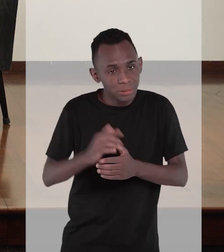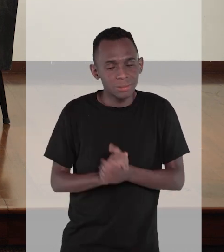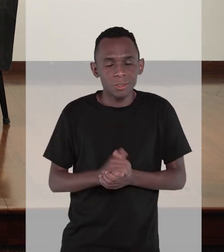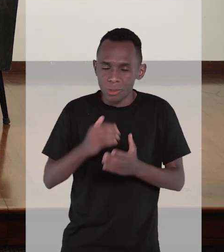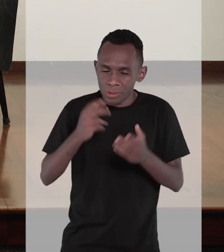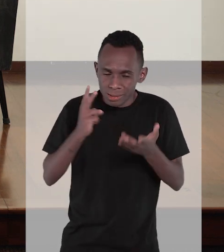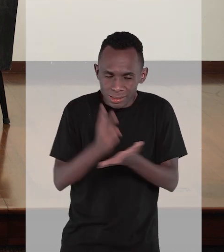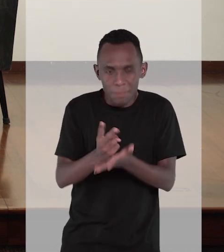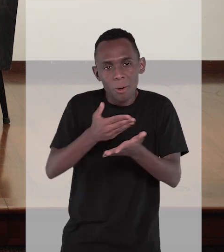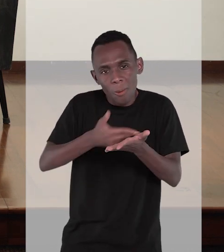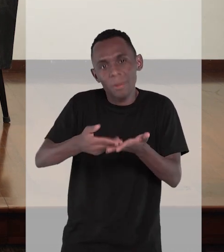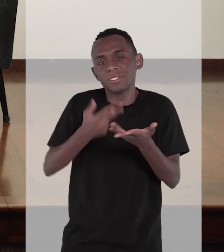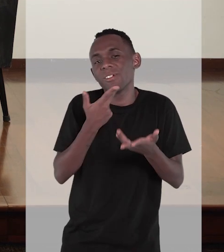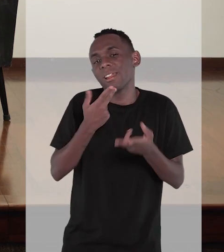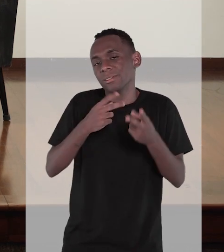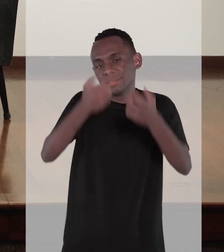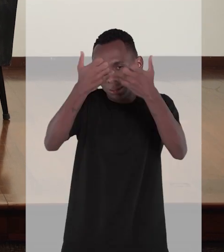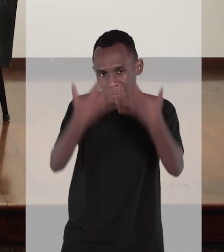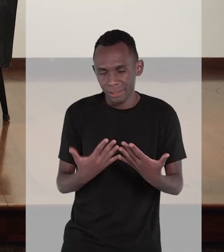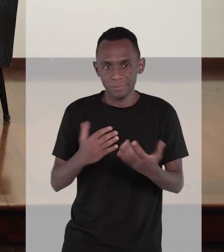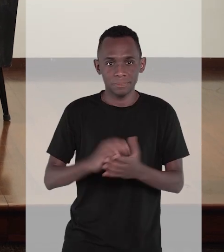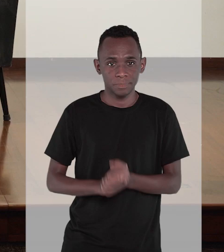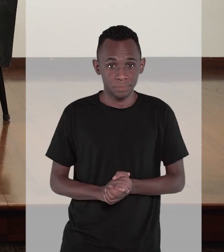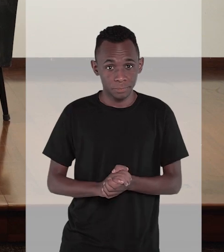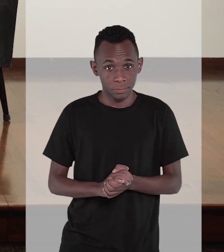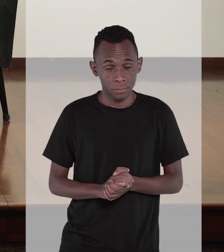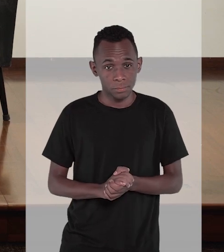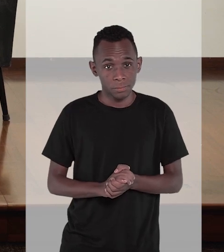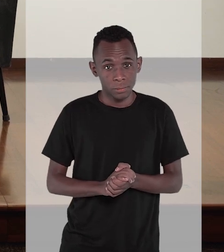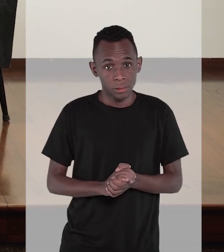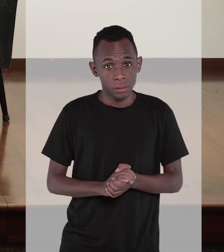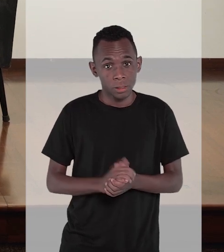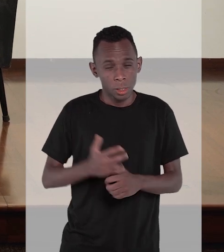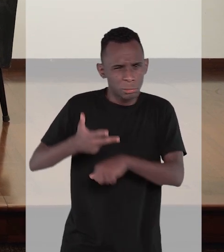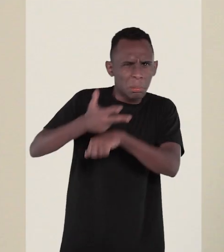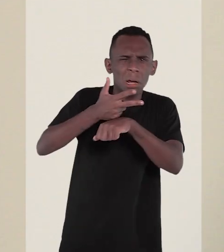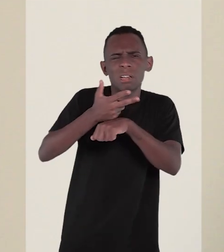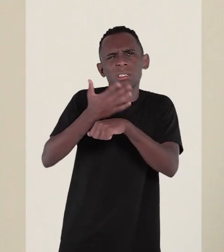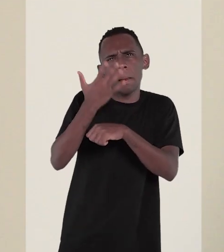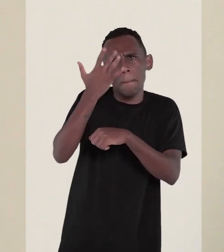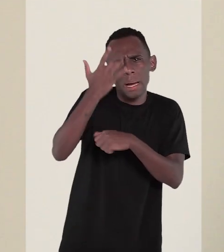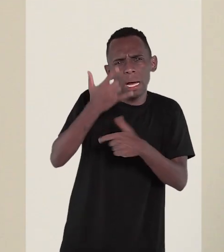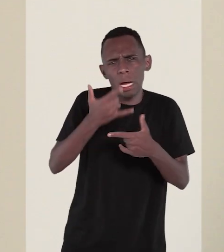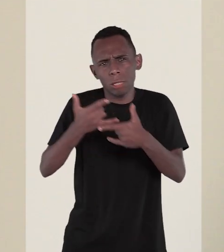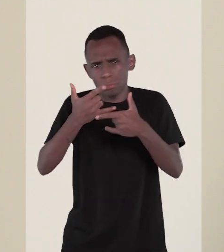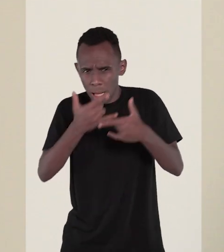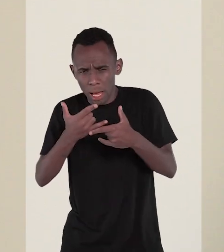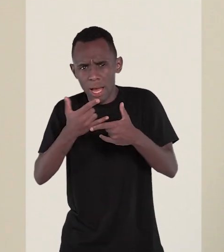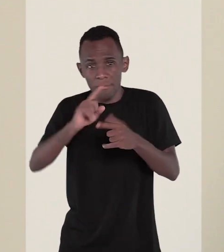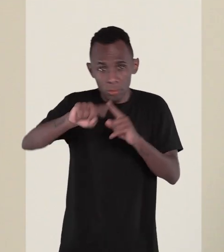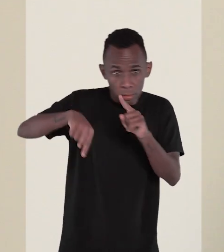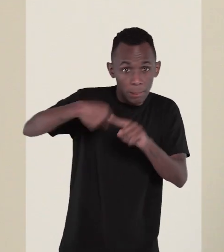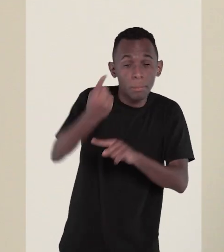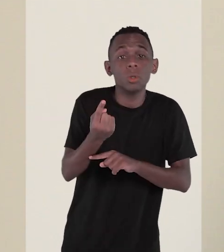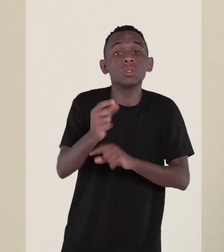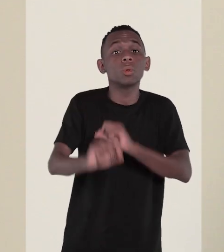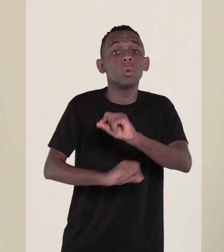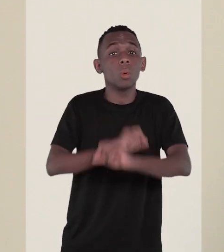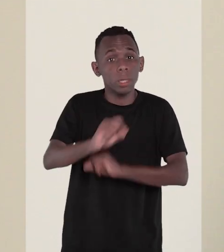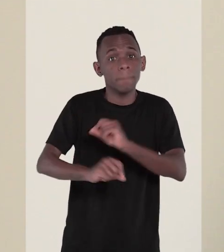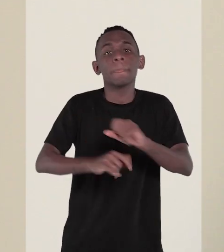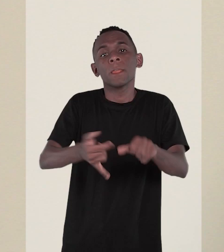que eu começo falando isso. Gente, esse programa daqui a pouco vai estar, amanhã ou depois, vai estar